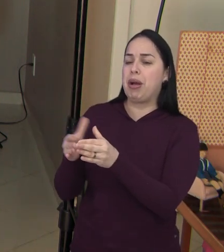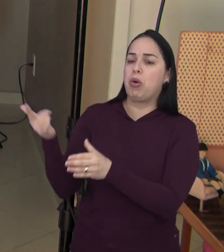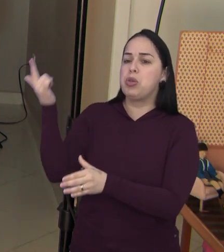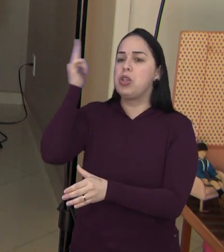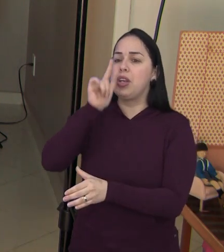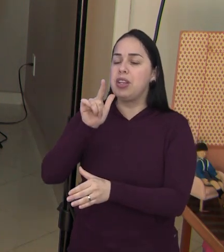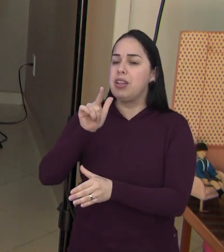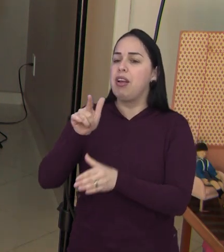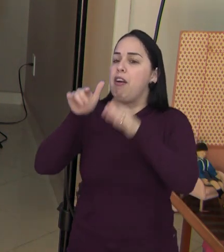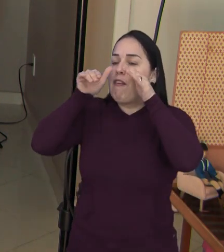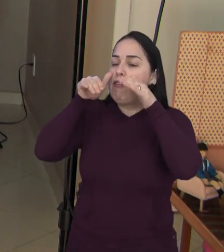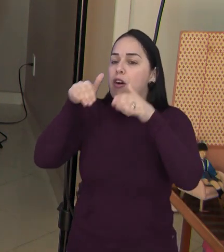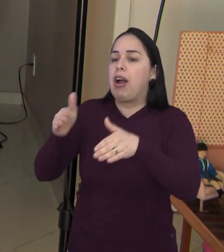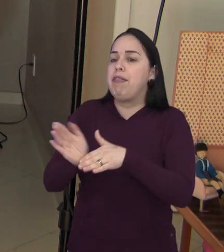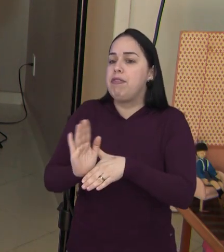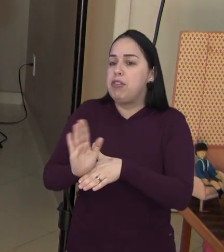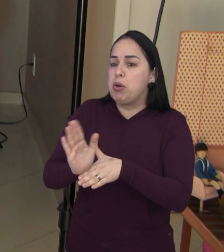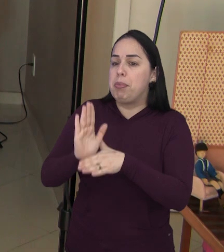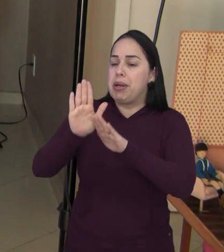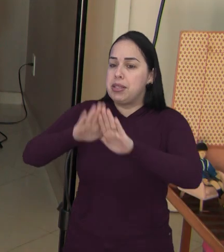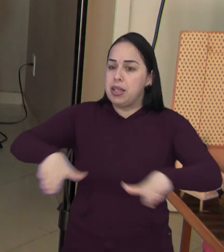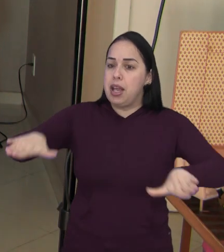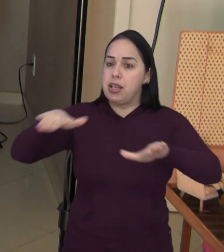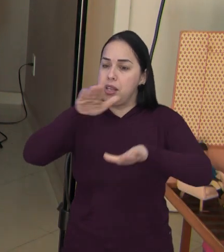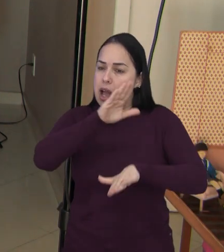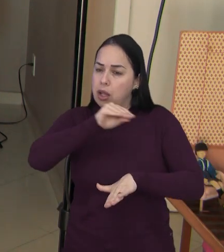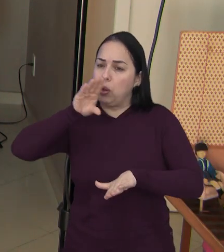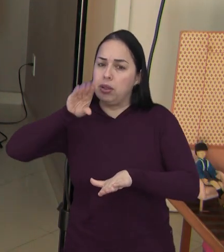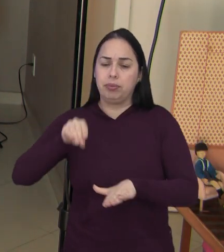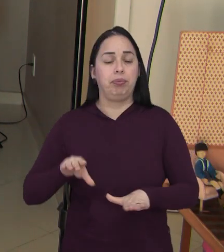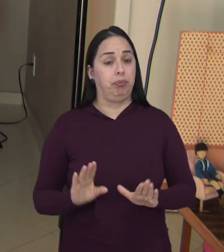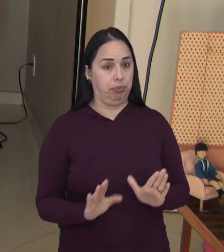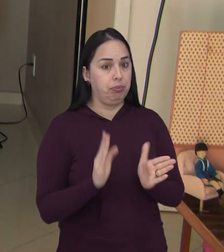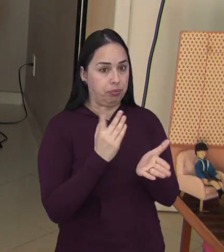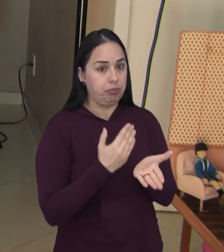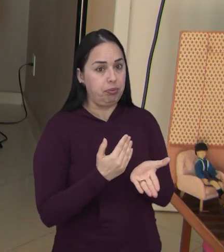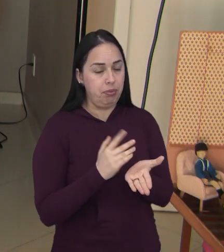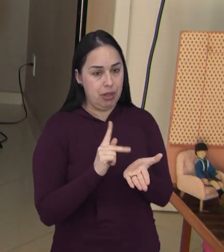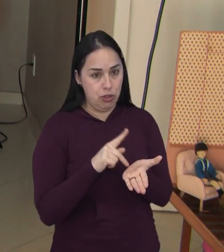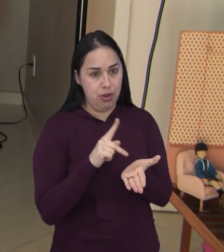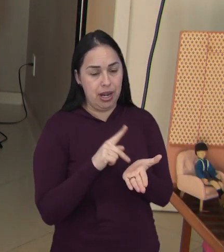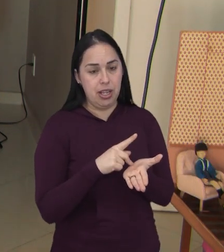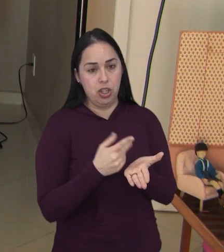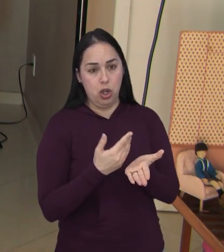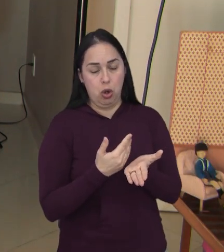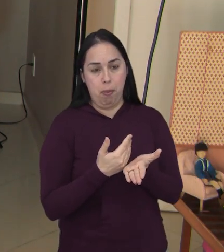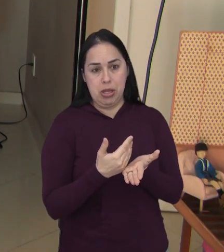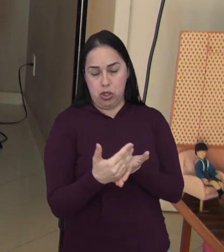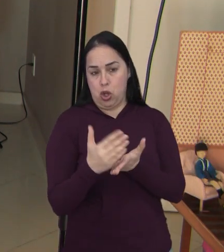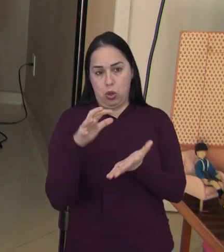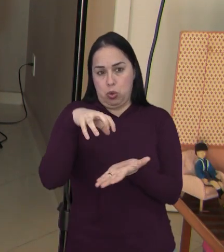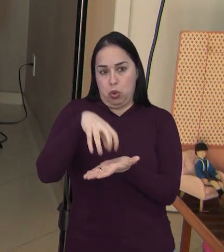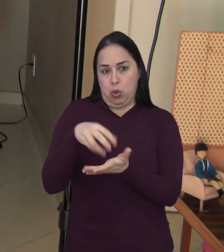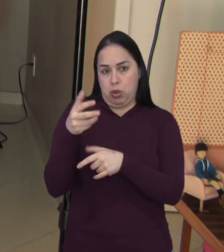produção infanto-juvenil, é isso? Exatamente. Ele começou como um estúdio, uma produtora de